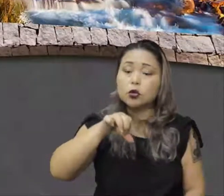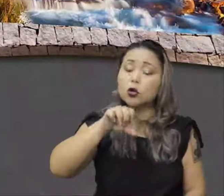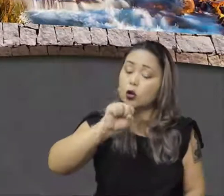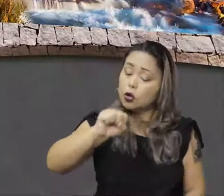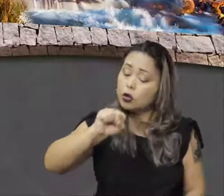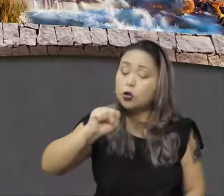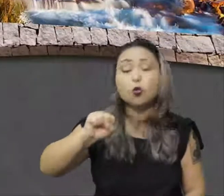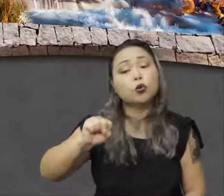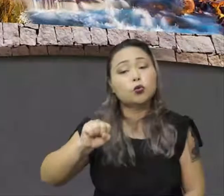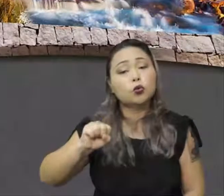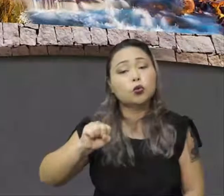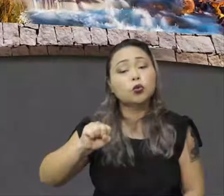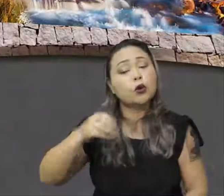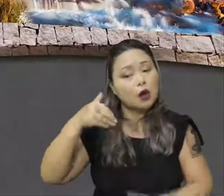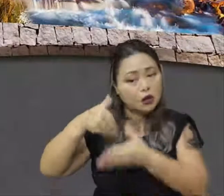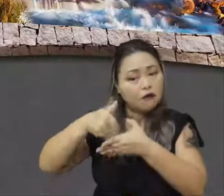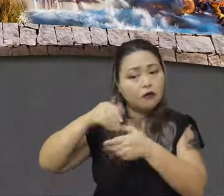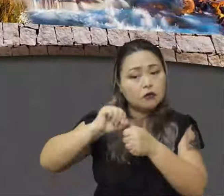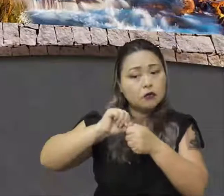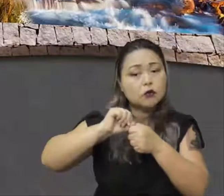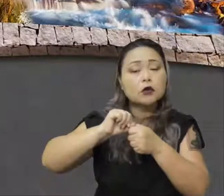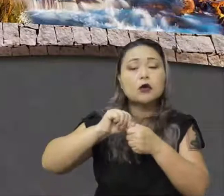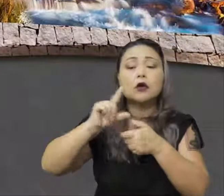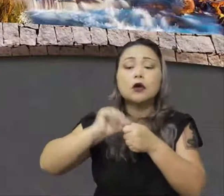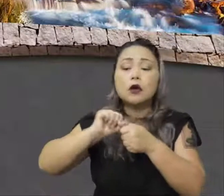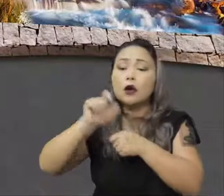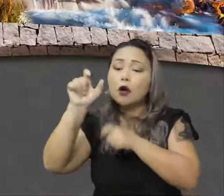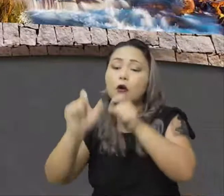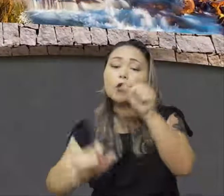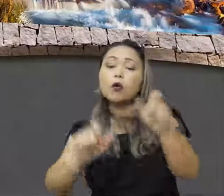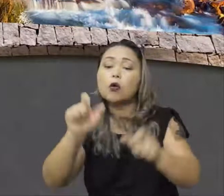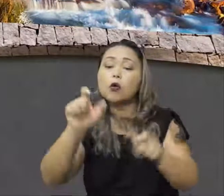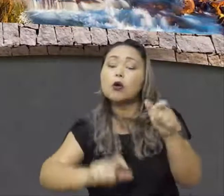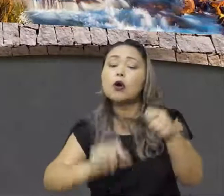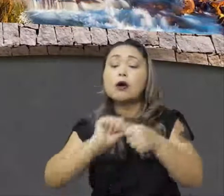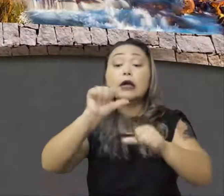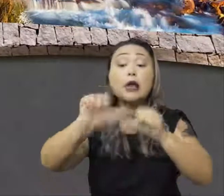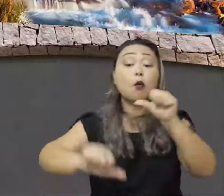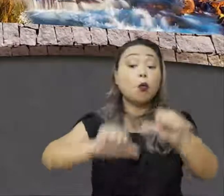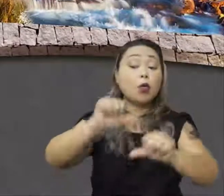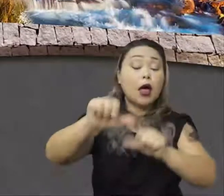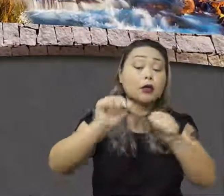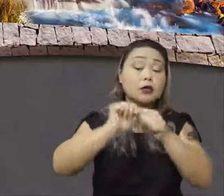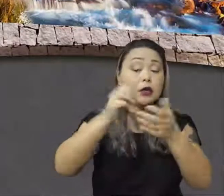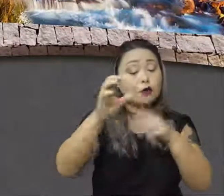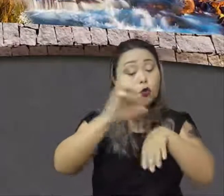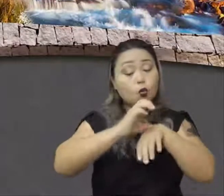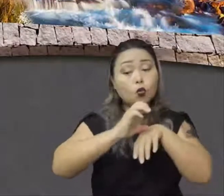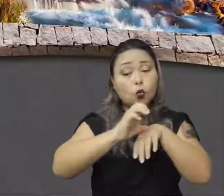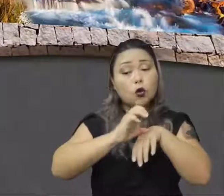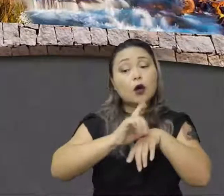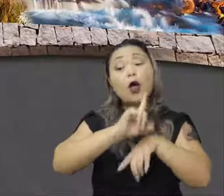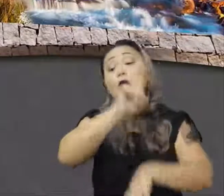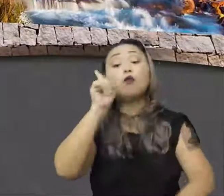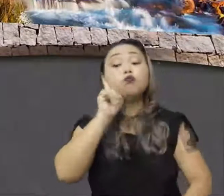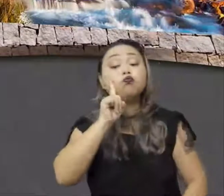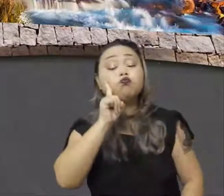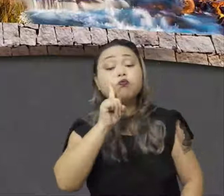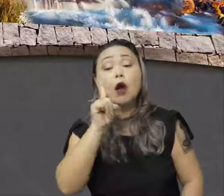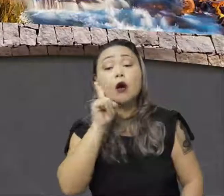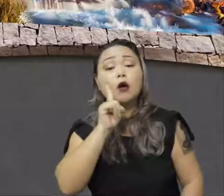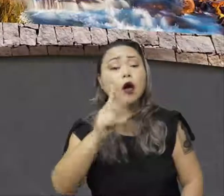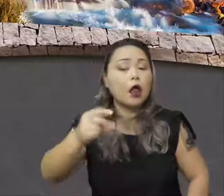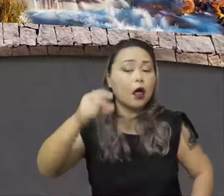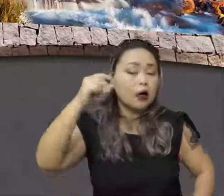1988. Os deputados eram chamados de constituintes, porque eles iam mudar a Constituição. Tá? Lá dos Estados Unidos, a Constituição não,